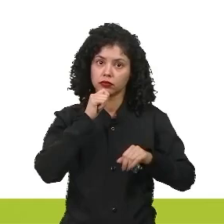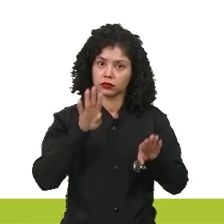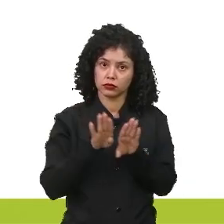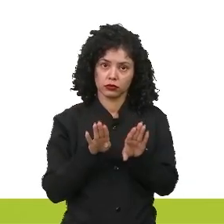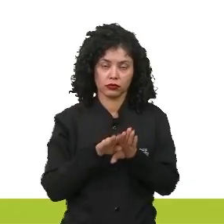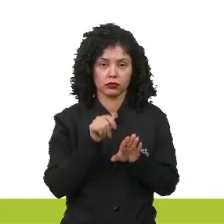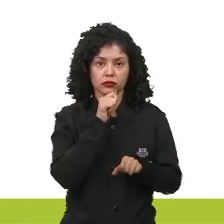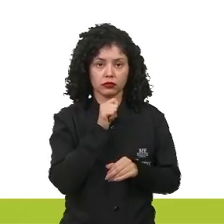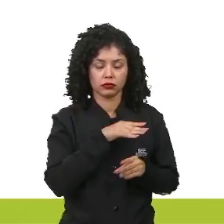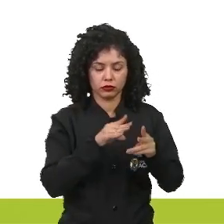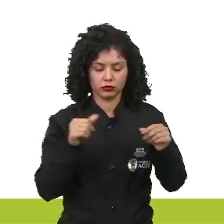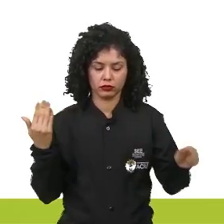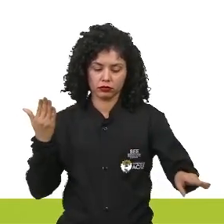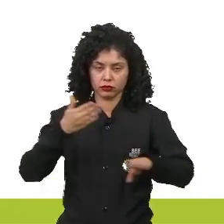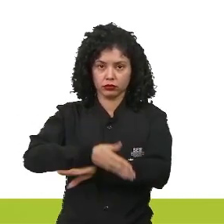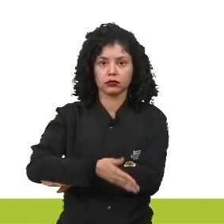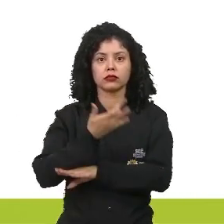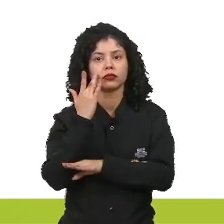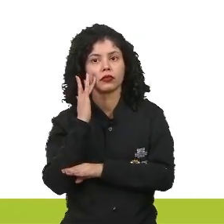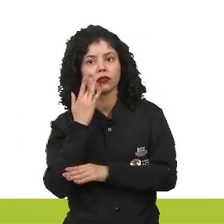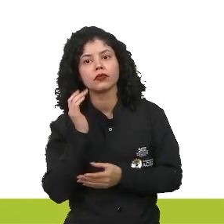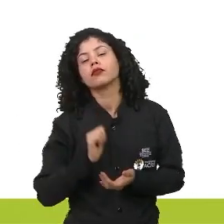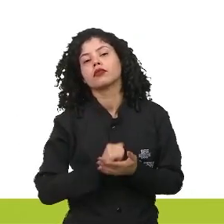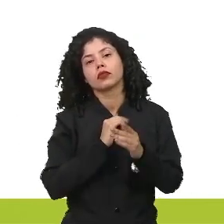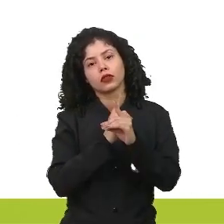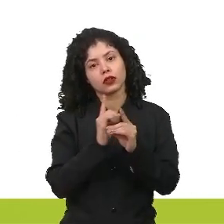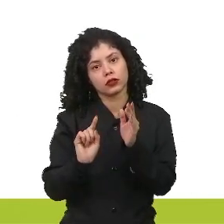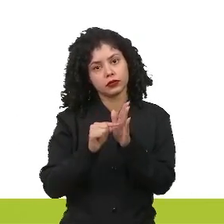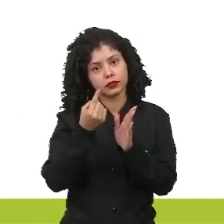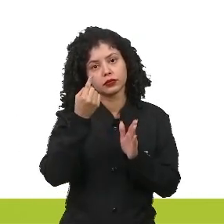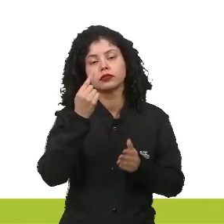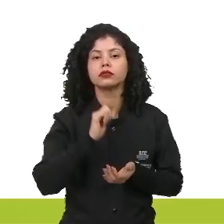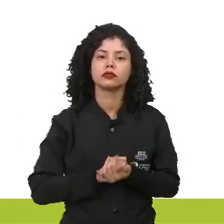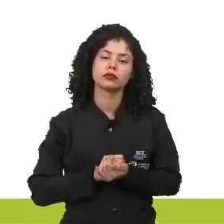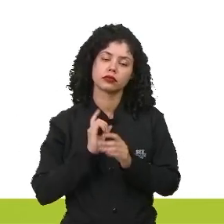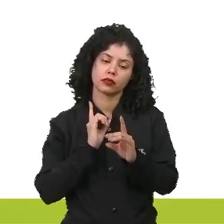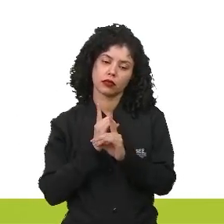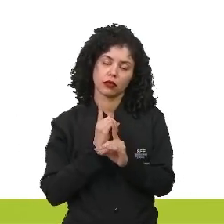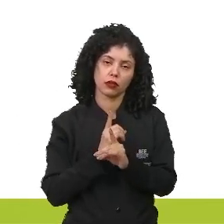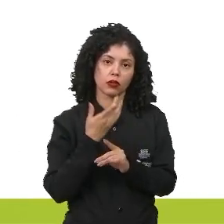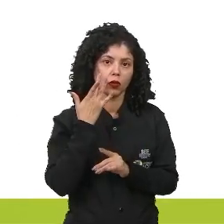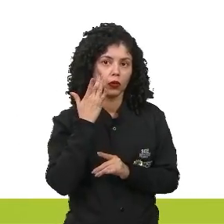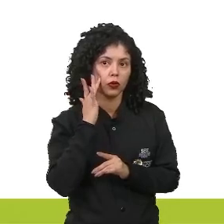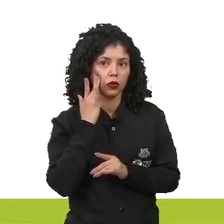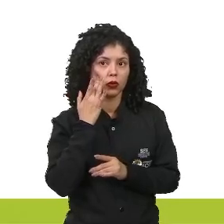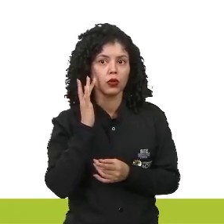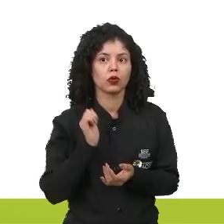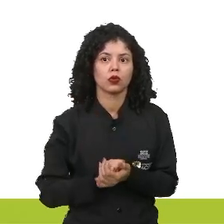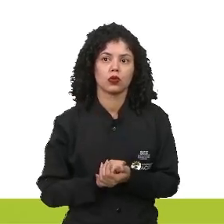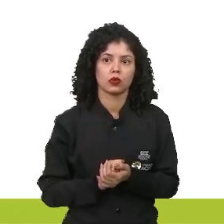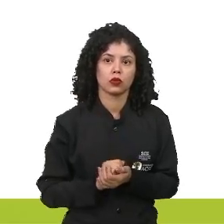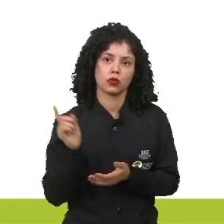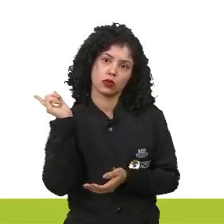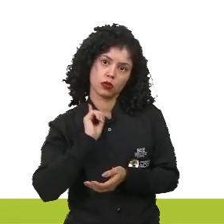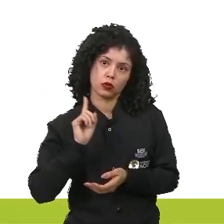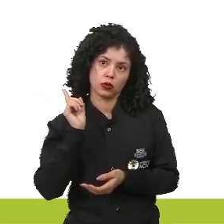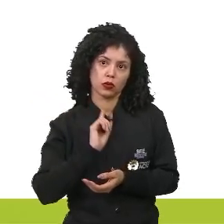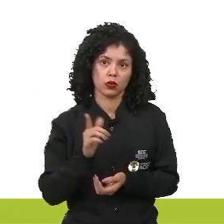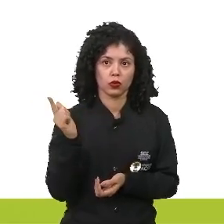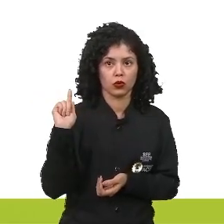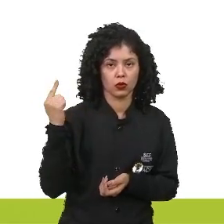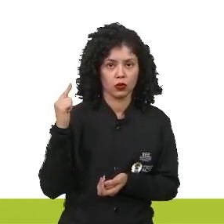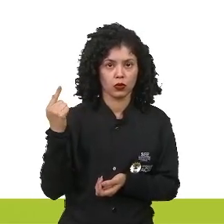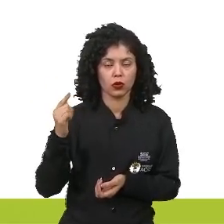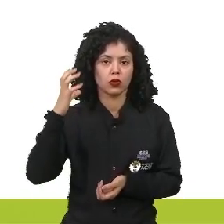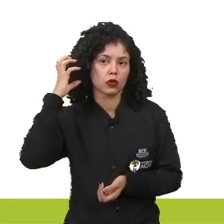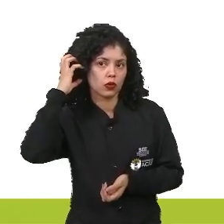brasileiro. Foram os bandeirantes que encontraram as primeiras minas de ouro nas regiões das Minas Gerais, Goiás e Mato Grosso. Aí